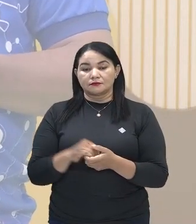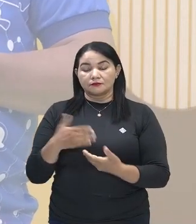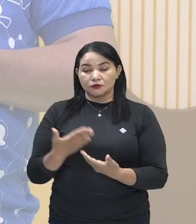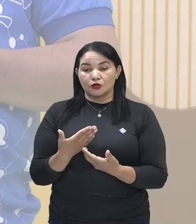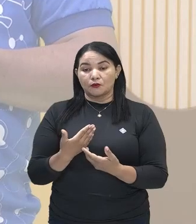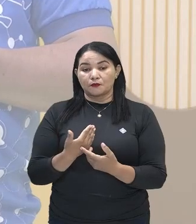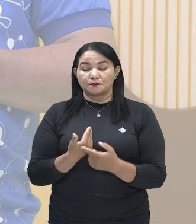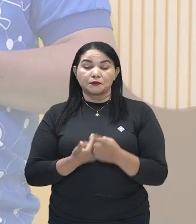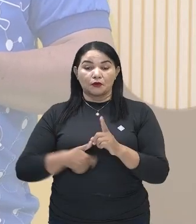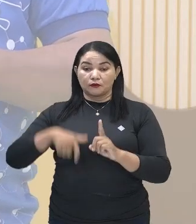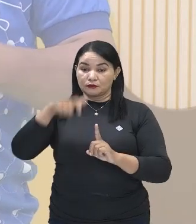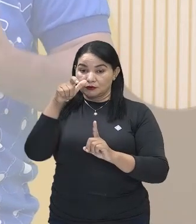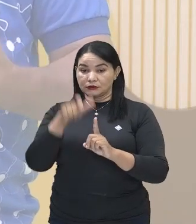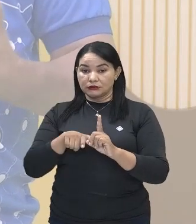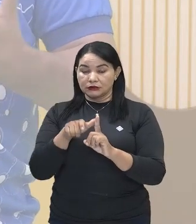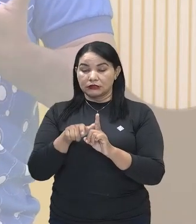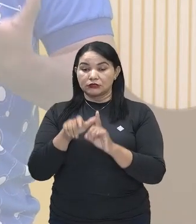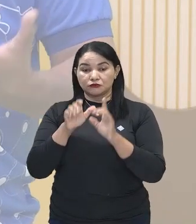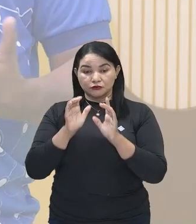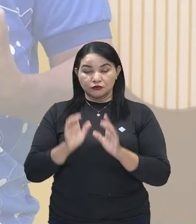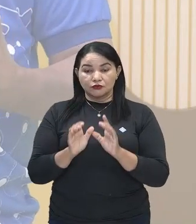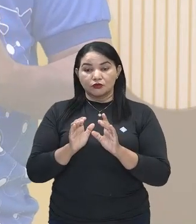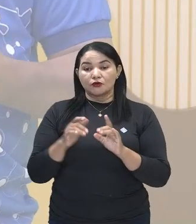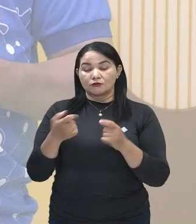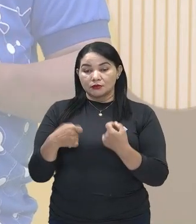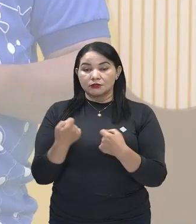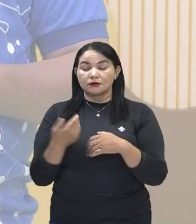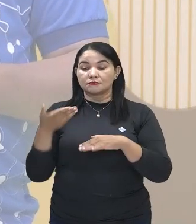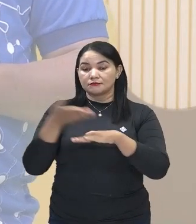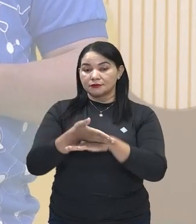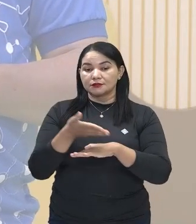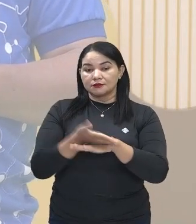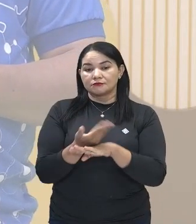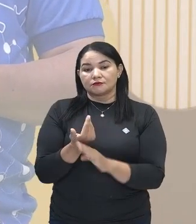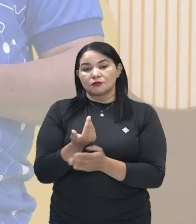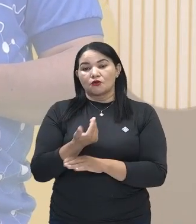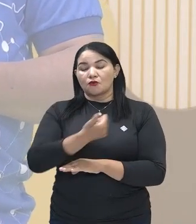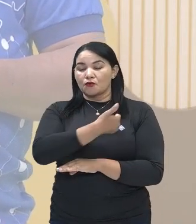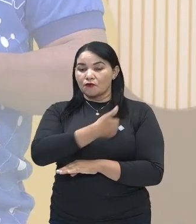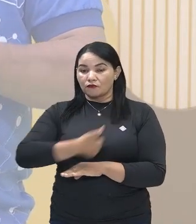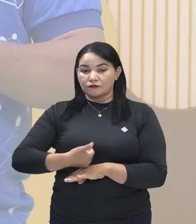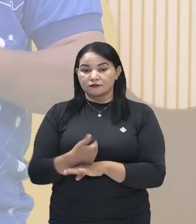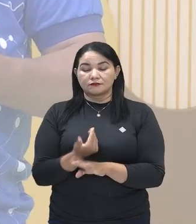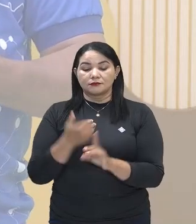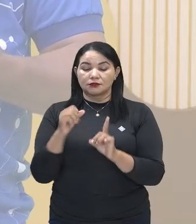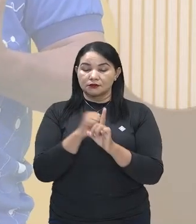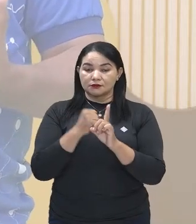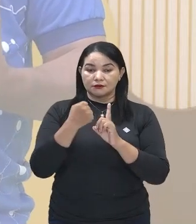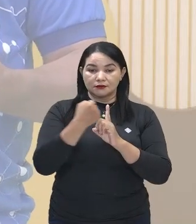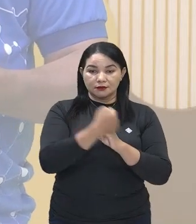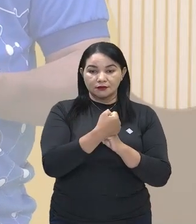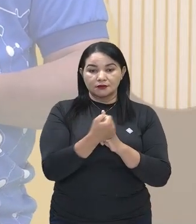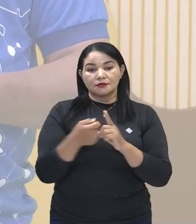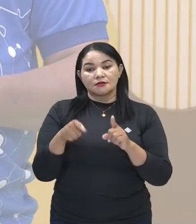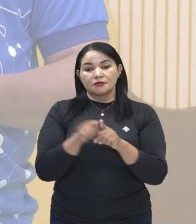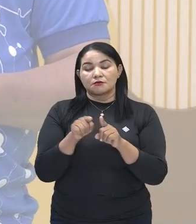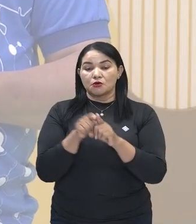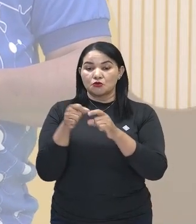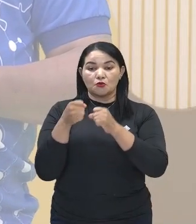cidadão. Ele participa de quê? Do governo da sociedade, a participação no